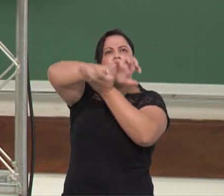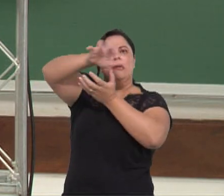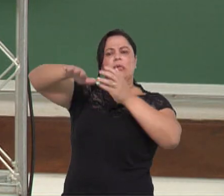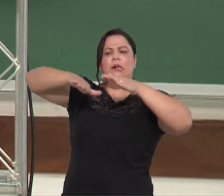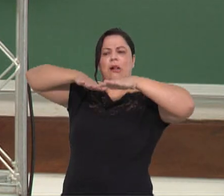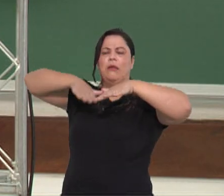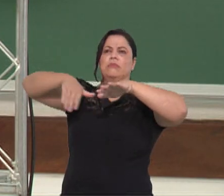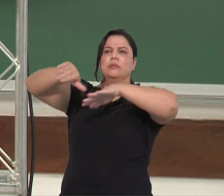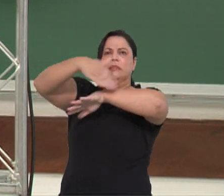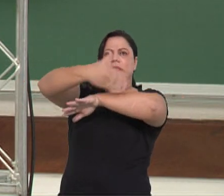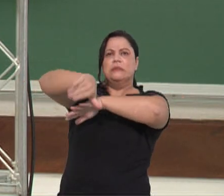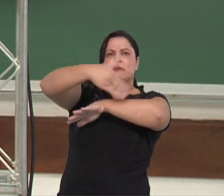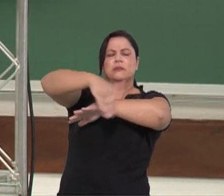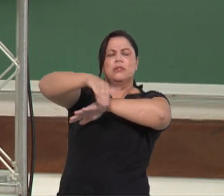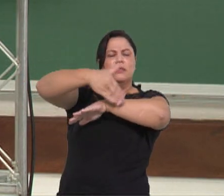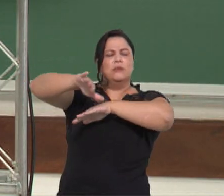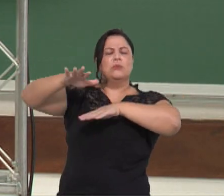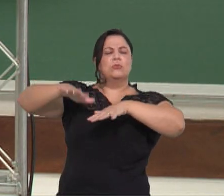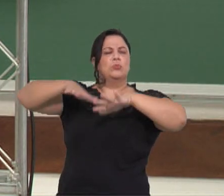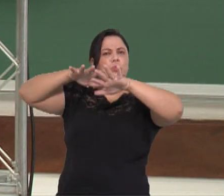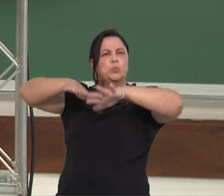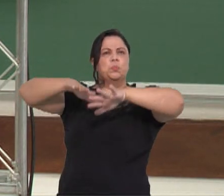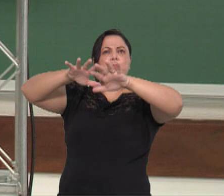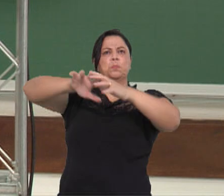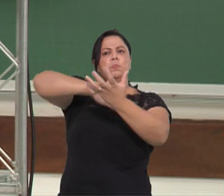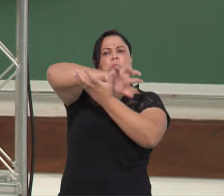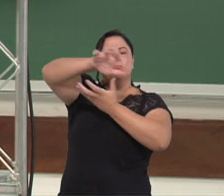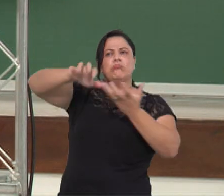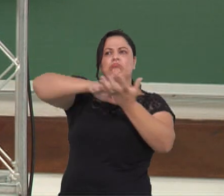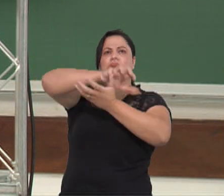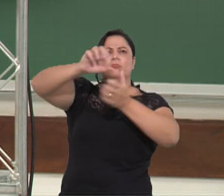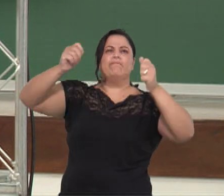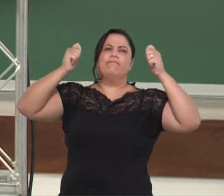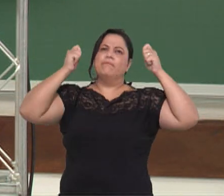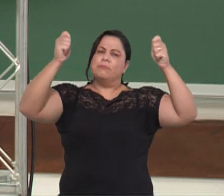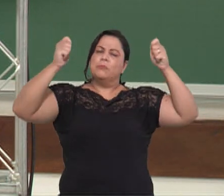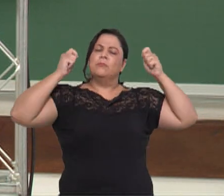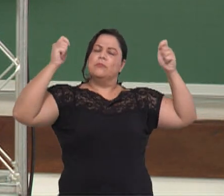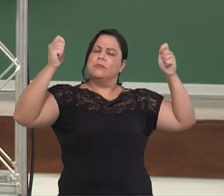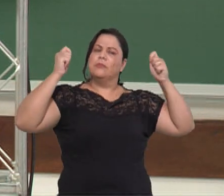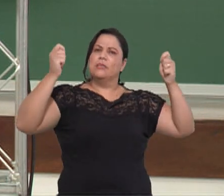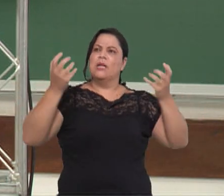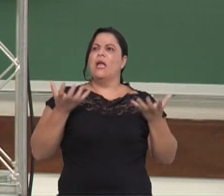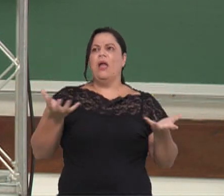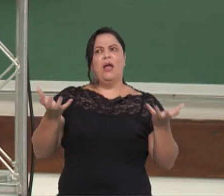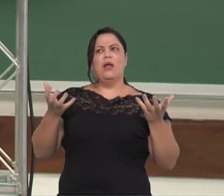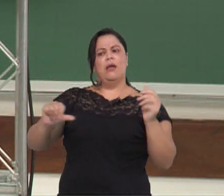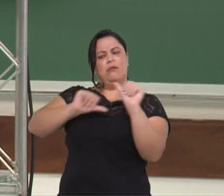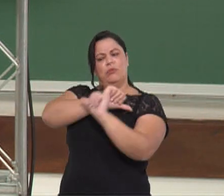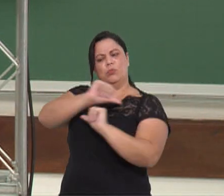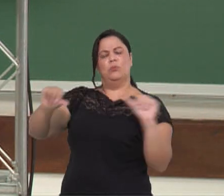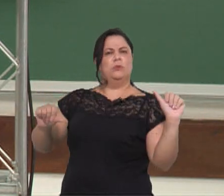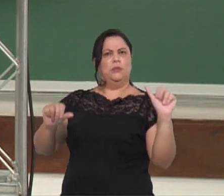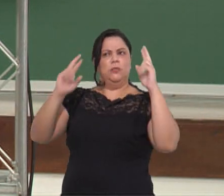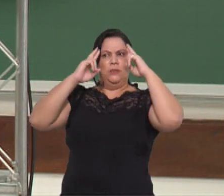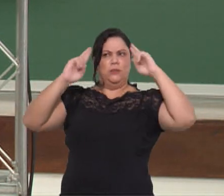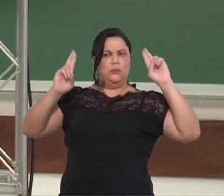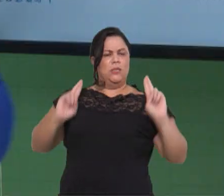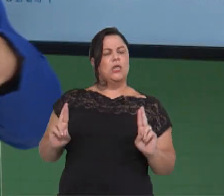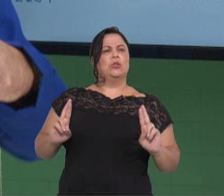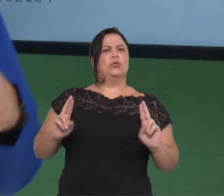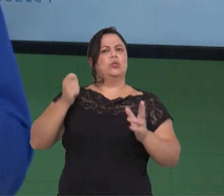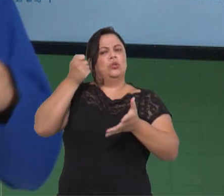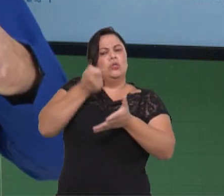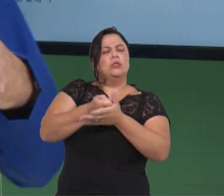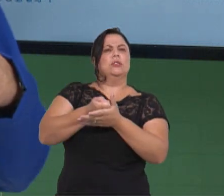no campo, querendo uma mudança radical. Então, nesse momento, eu tenho